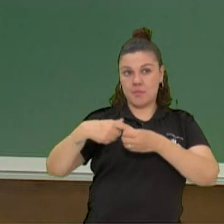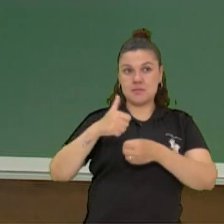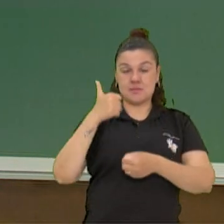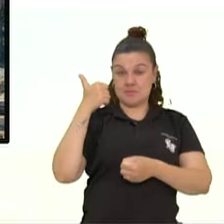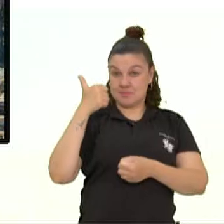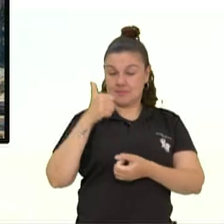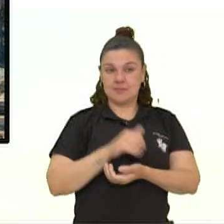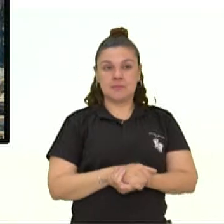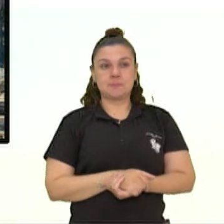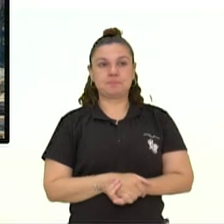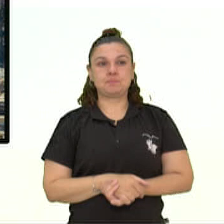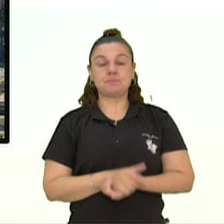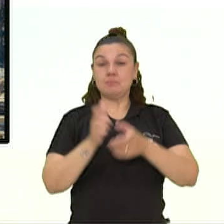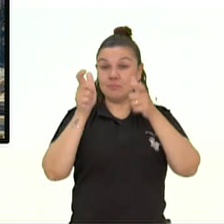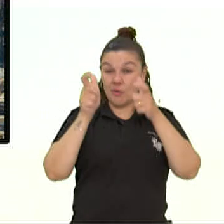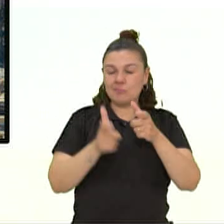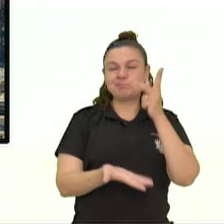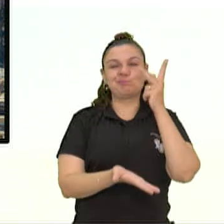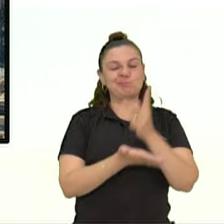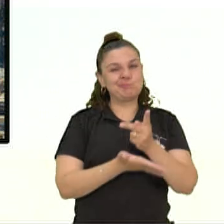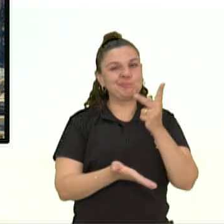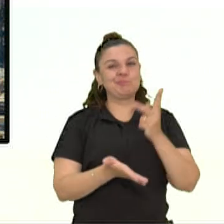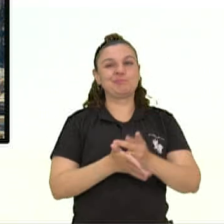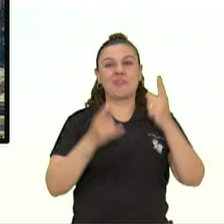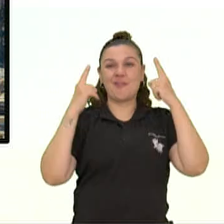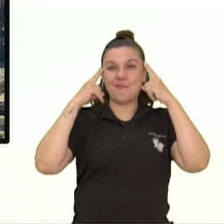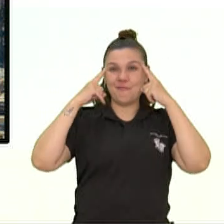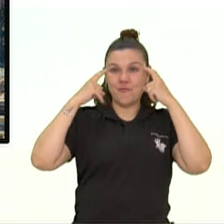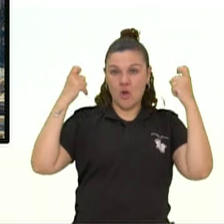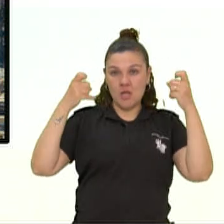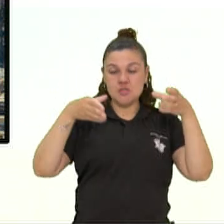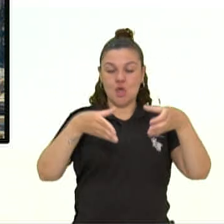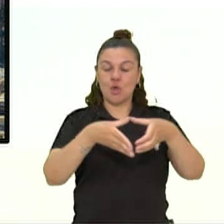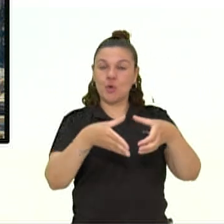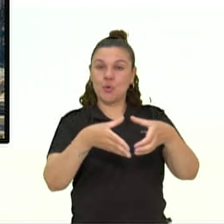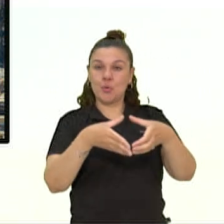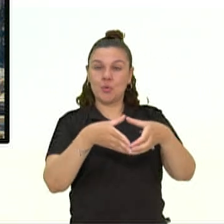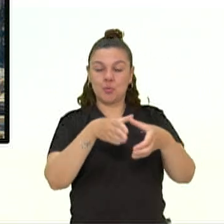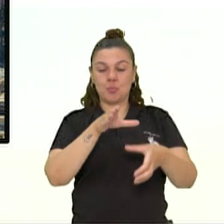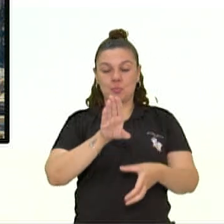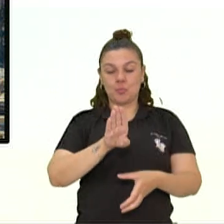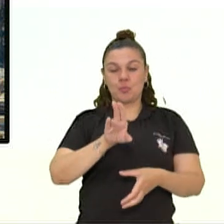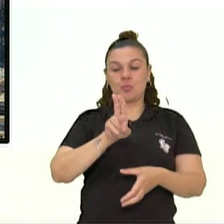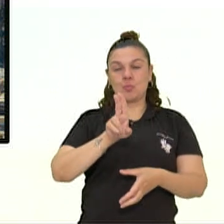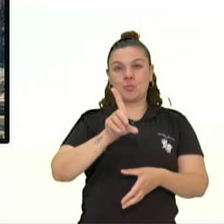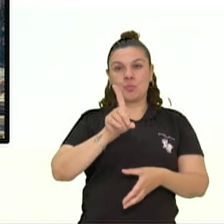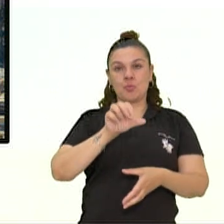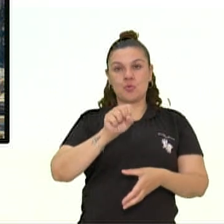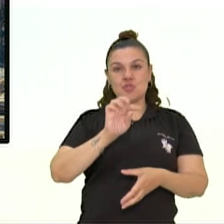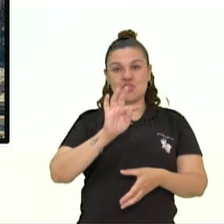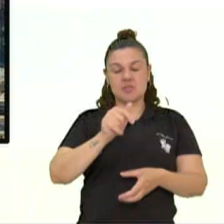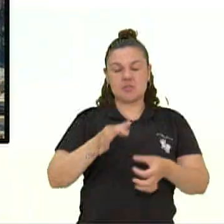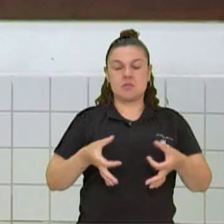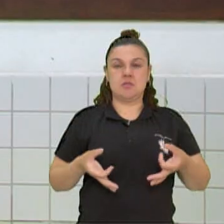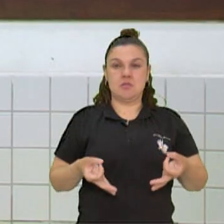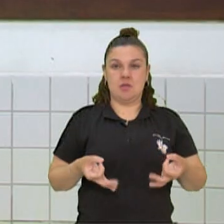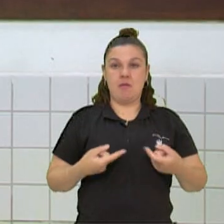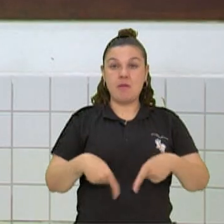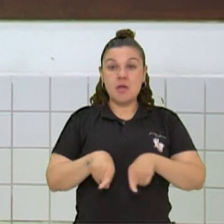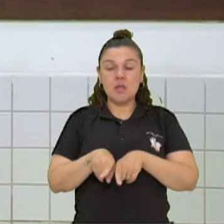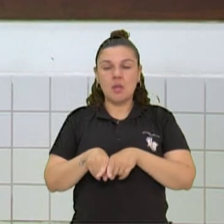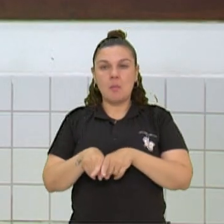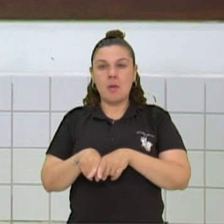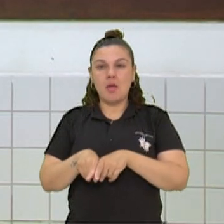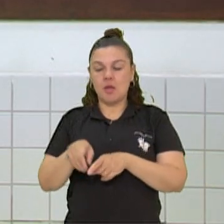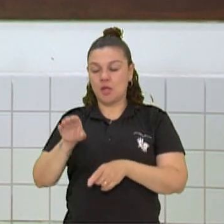Rangoon, é um palco contínuo de violência entre budistas e muçulmanos, o que eleva a taxa de homicídios,